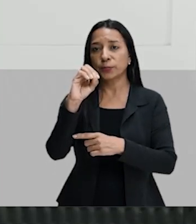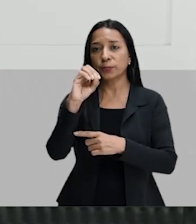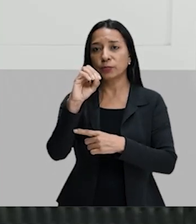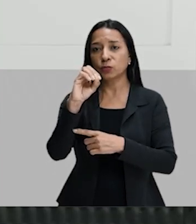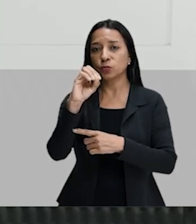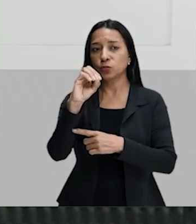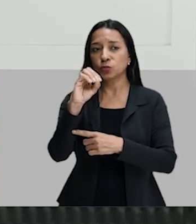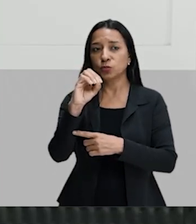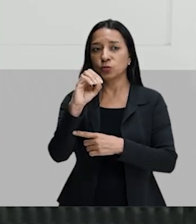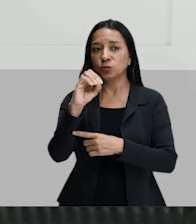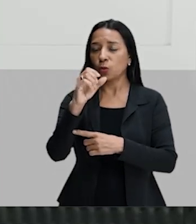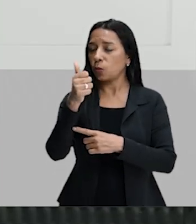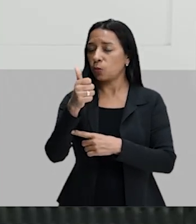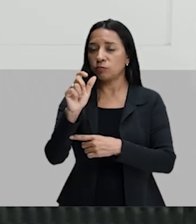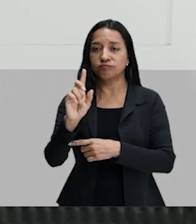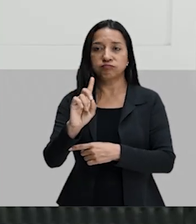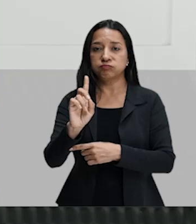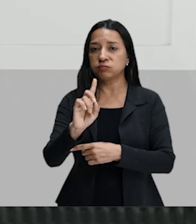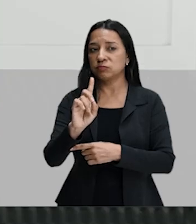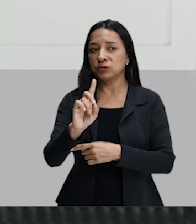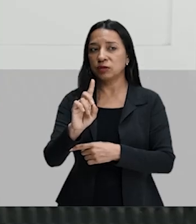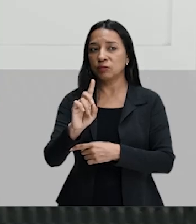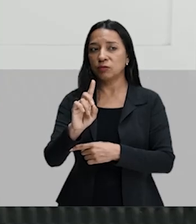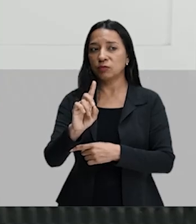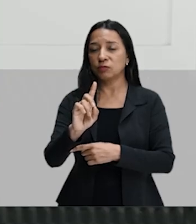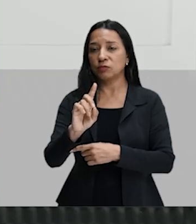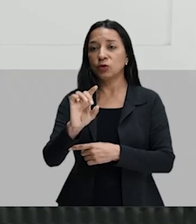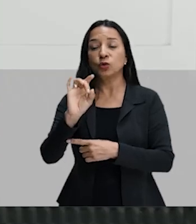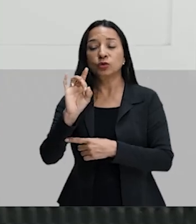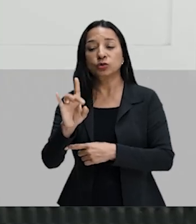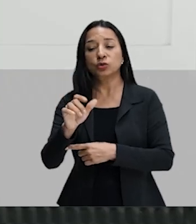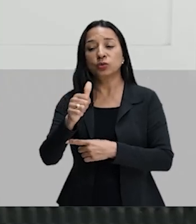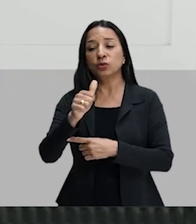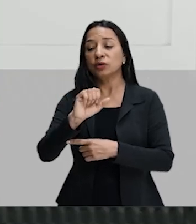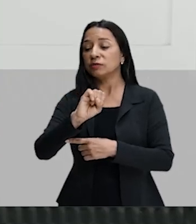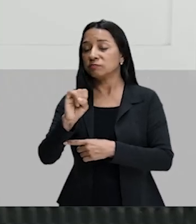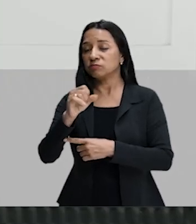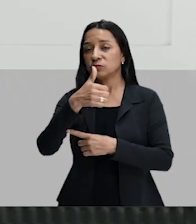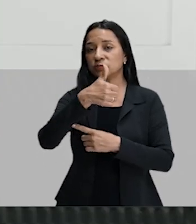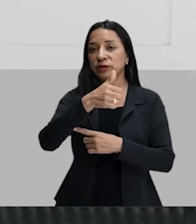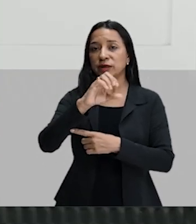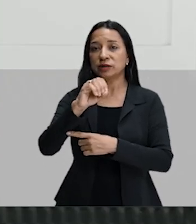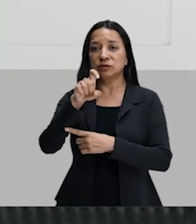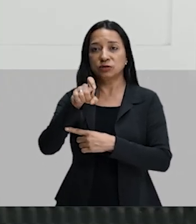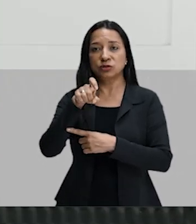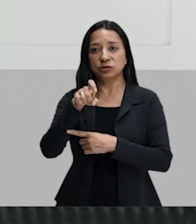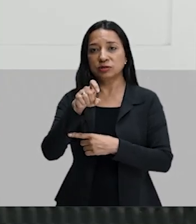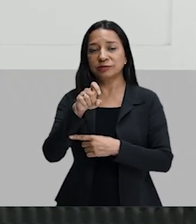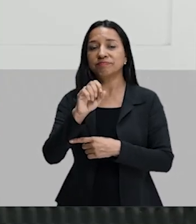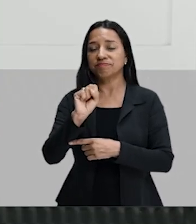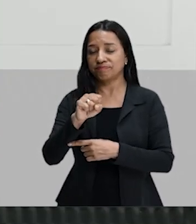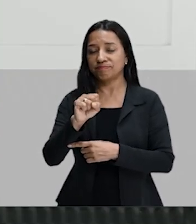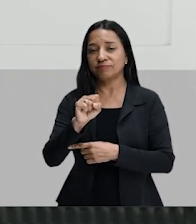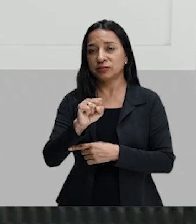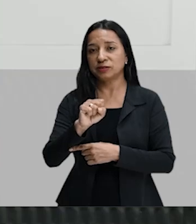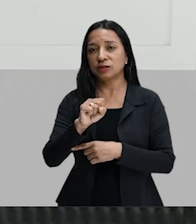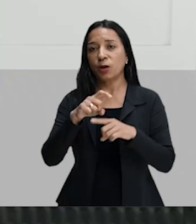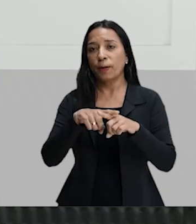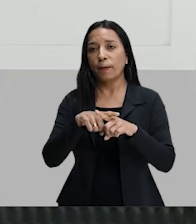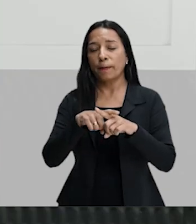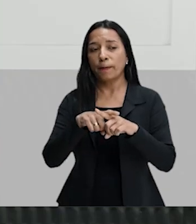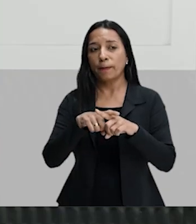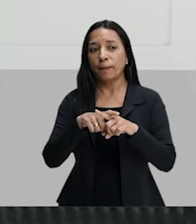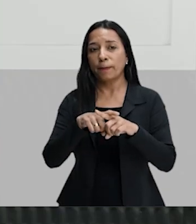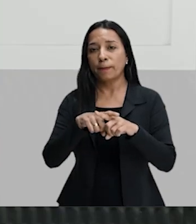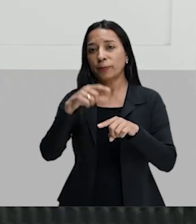grau 1. Grau 1 se fosse 10x. Porque o x estaria elevado a 1. Se fosse 10x, aí seria um